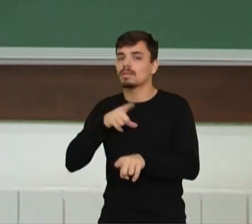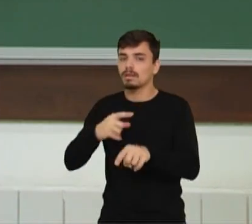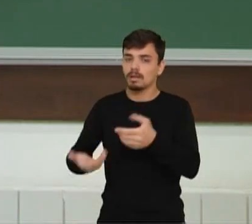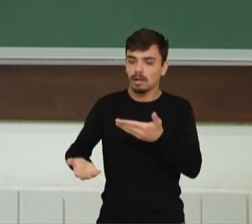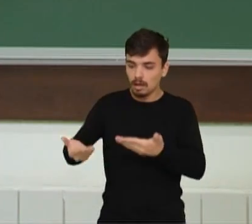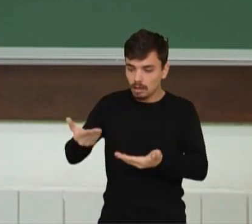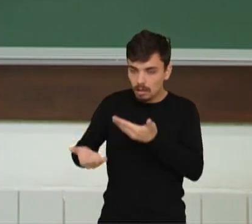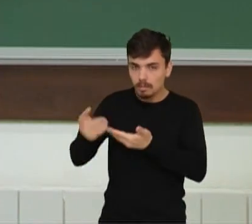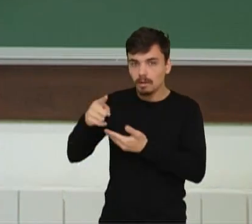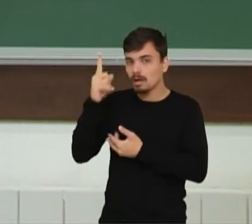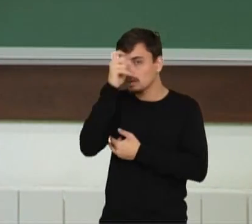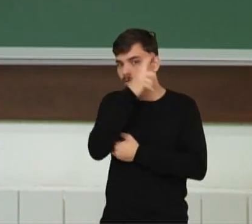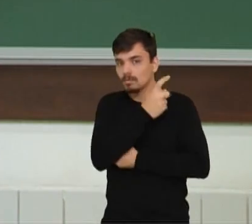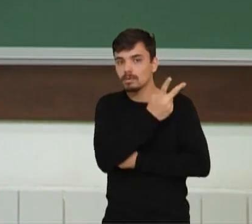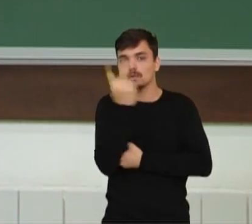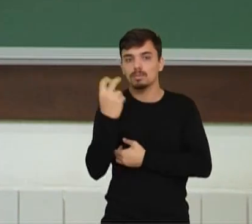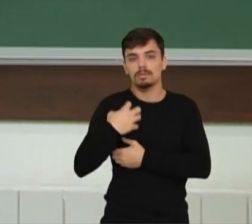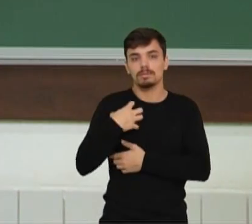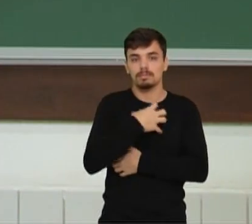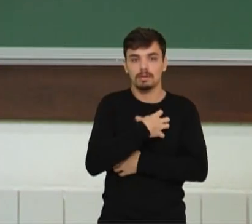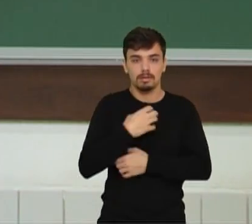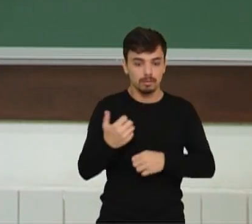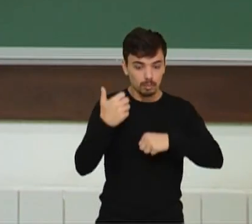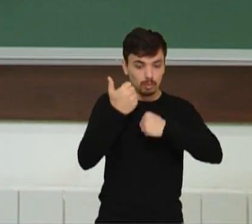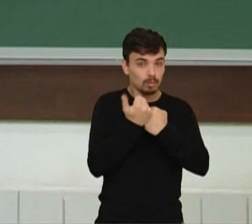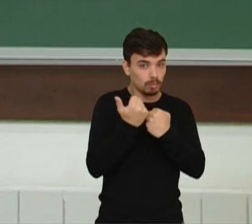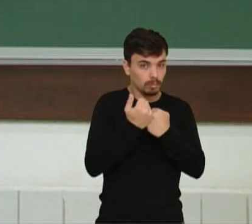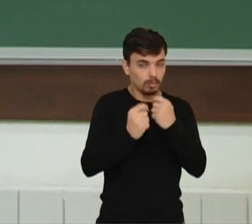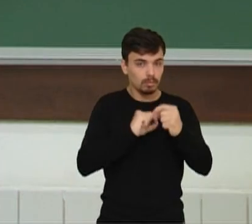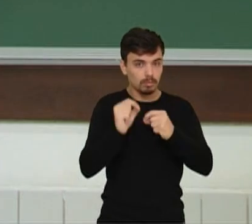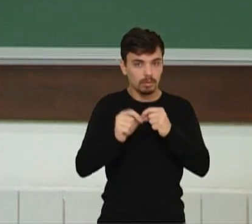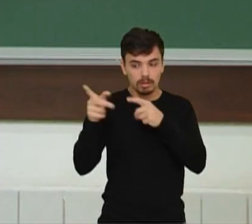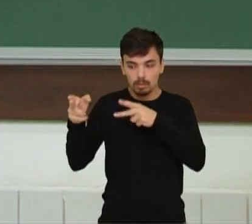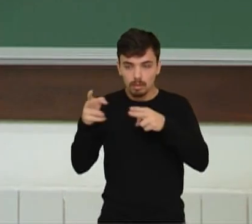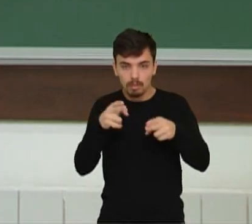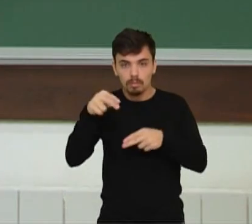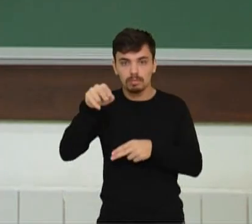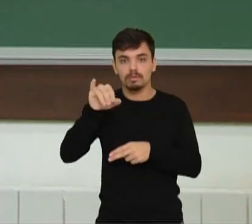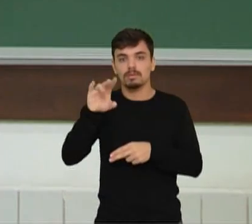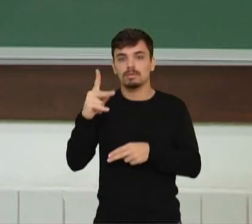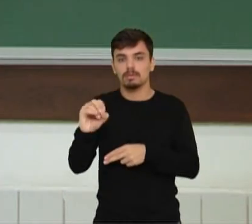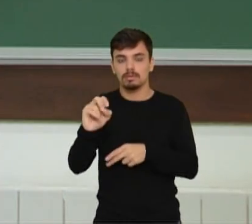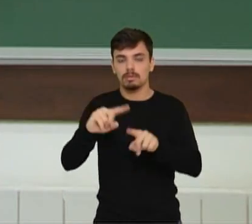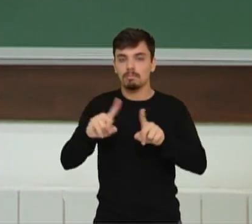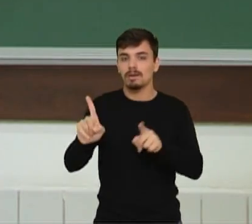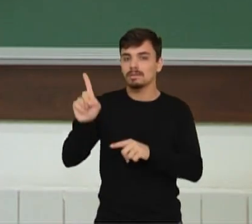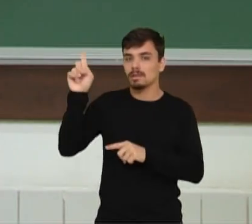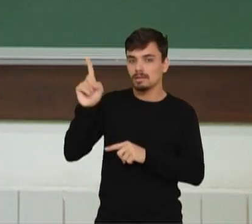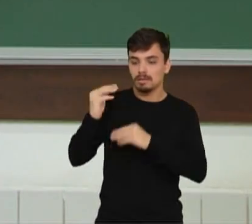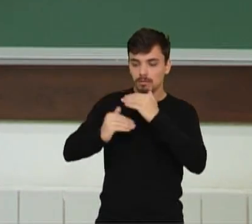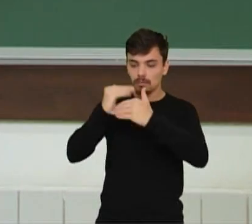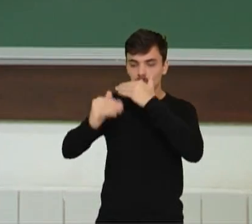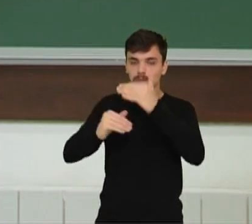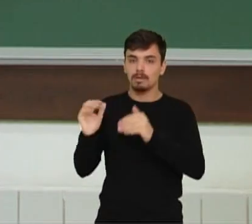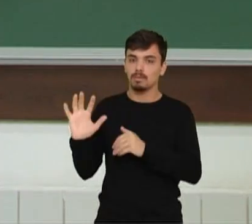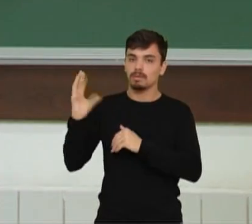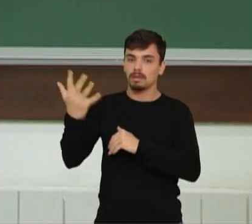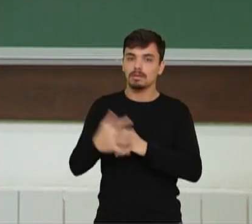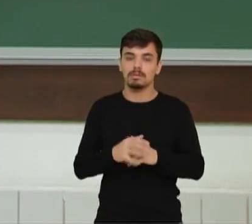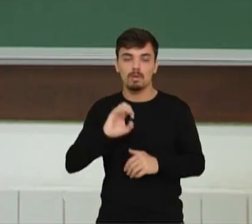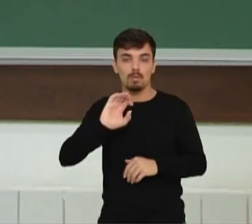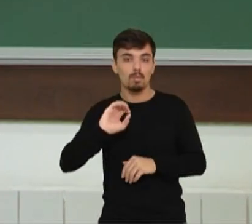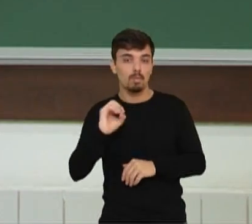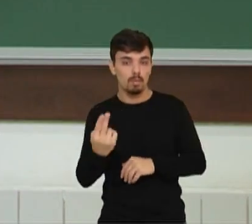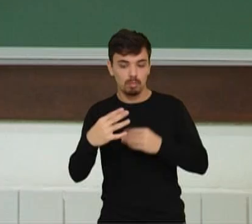duas espécies ocupem o mesmo nicho. Então, ao longo da evolução, alguma dessas três coisas aqui vai acabar acontecendo, tá? Ou vai ser